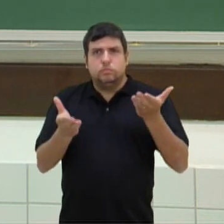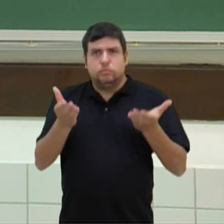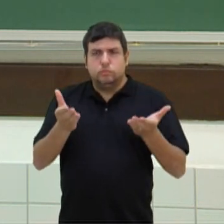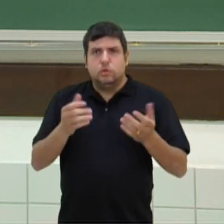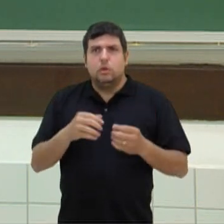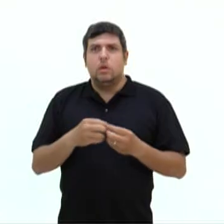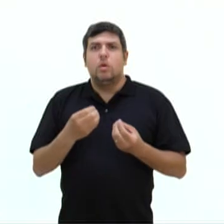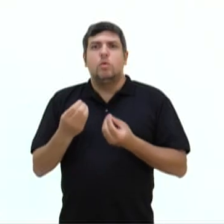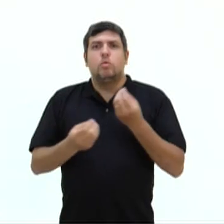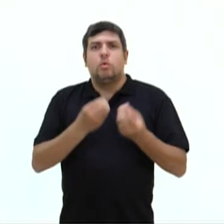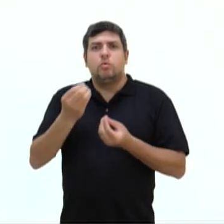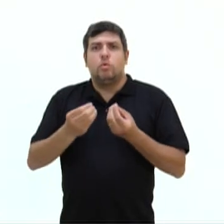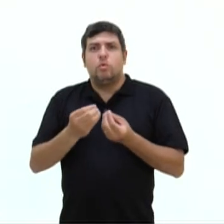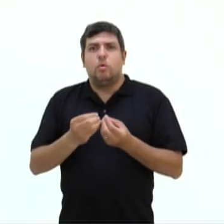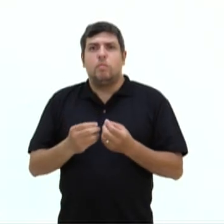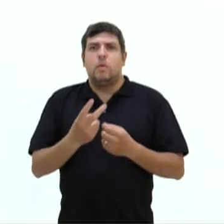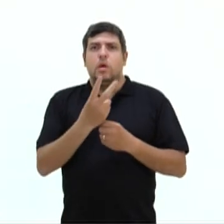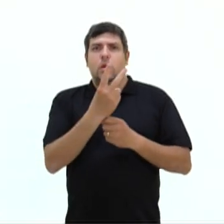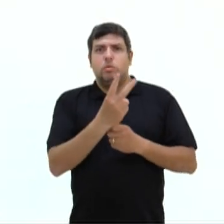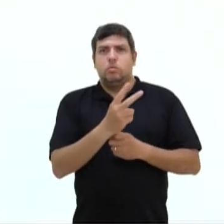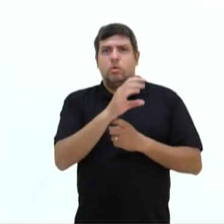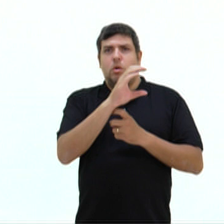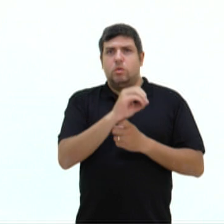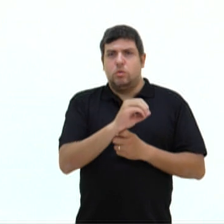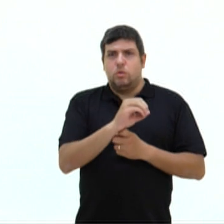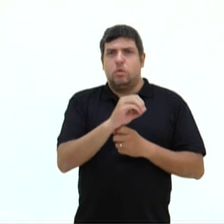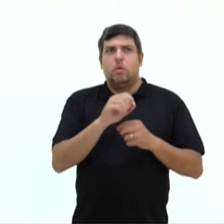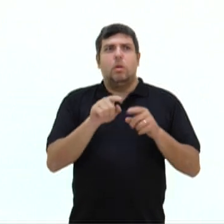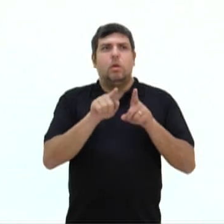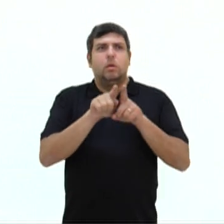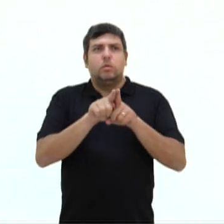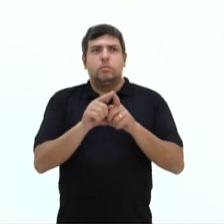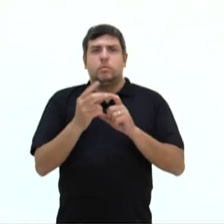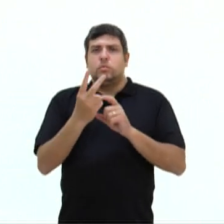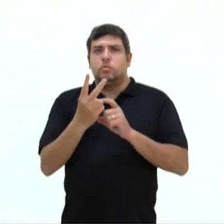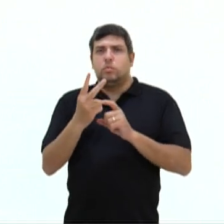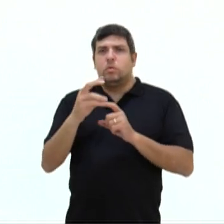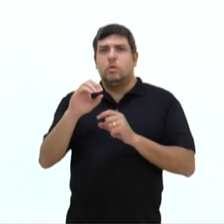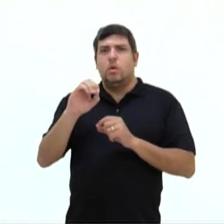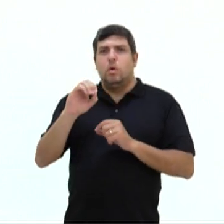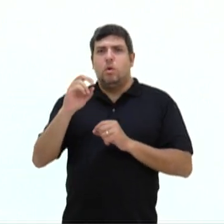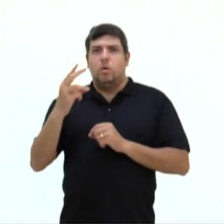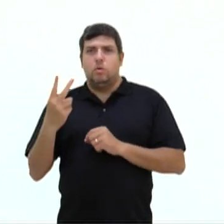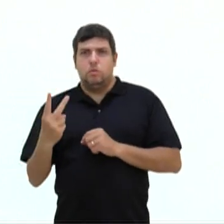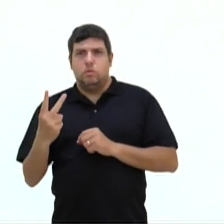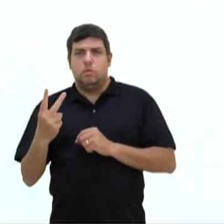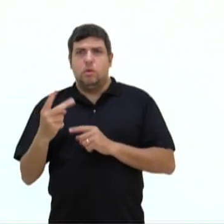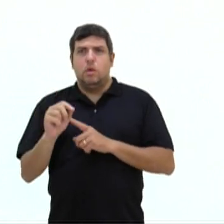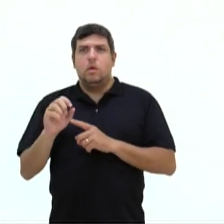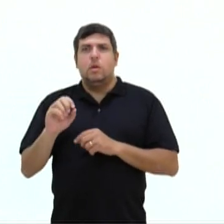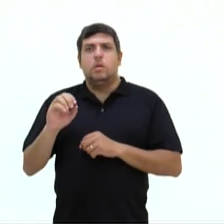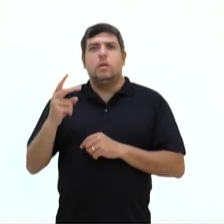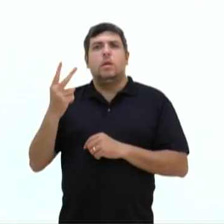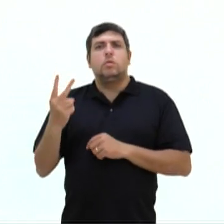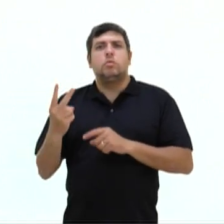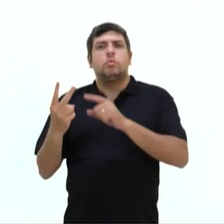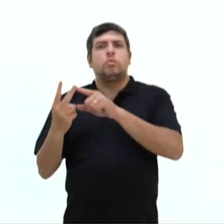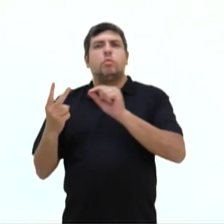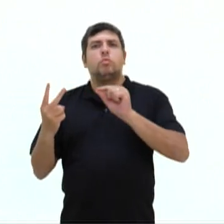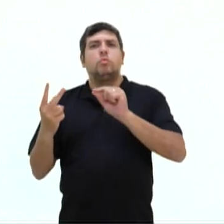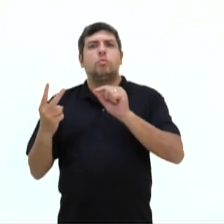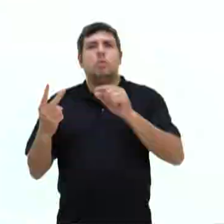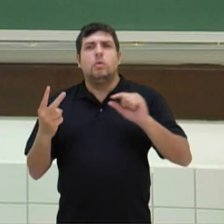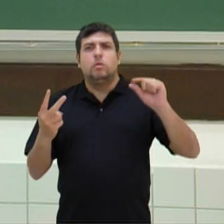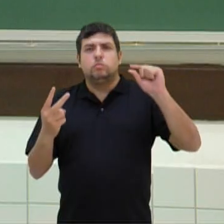tenho 2 cobres desse lado, 2 cobres do outro. O O2 aqui embaixo, esse 2 aqui multiplica com o índice